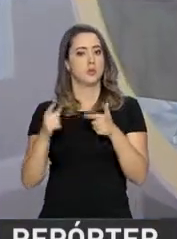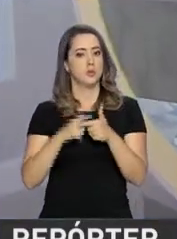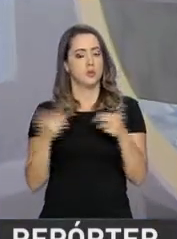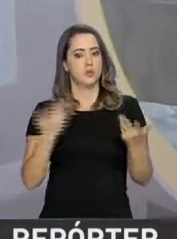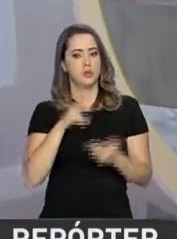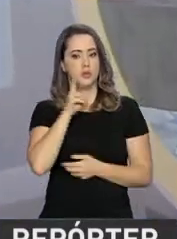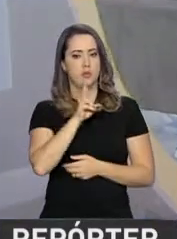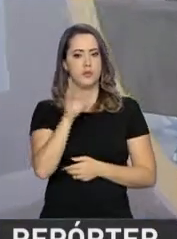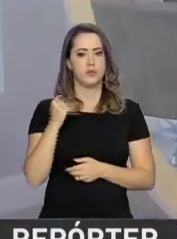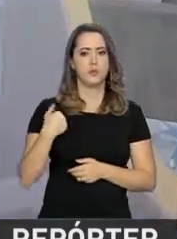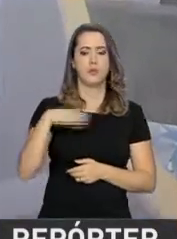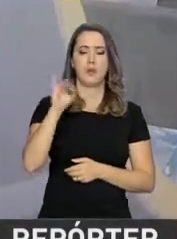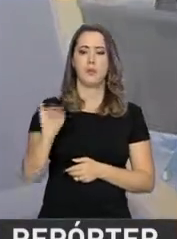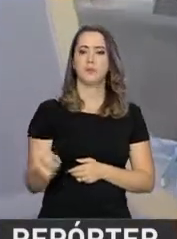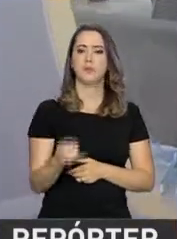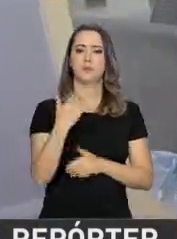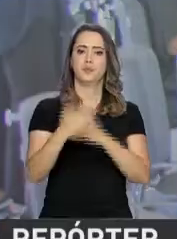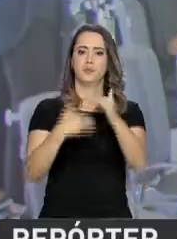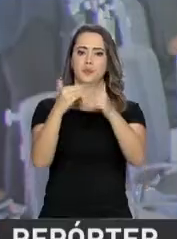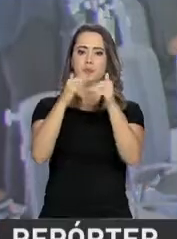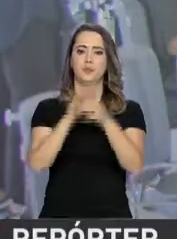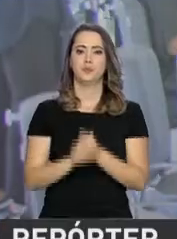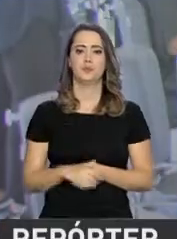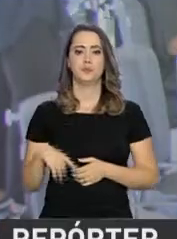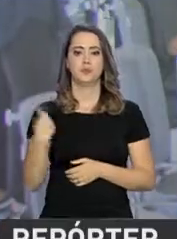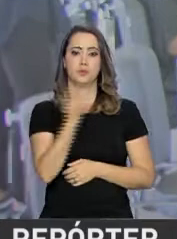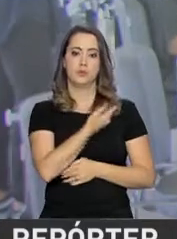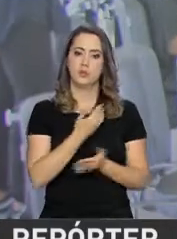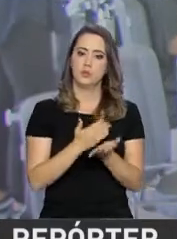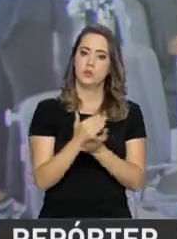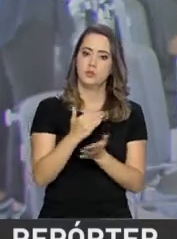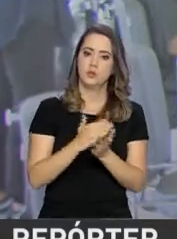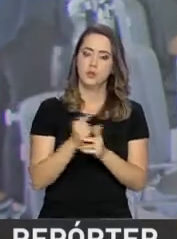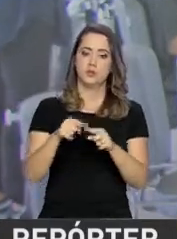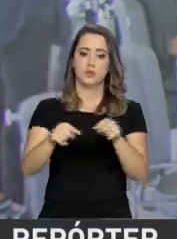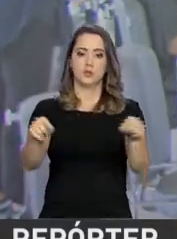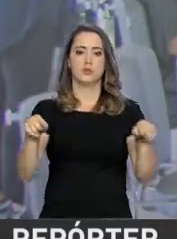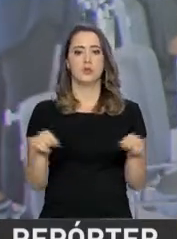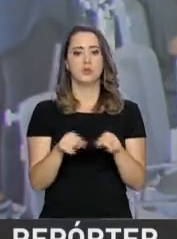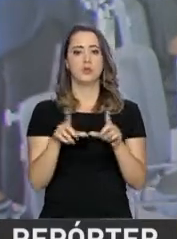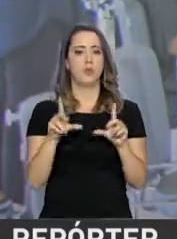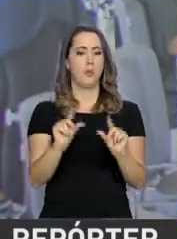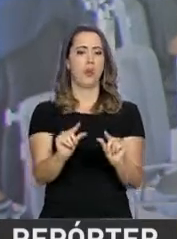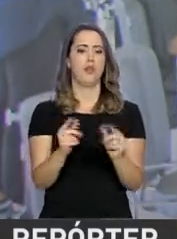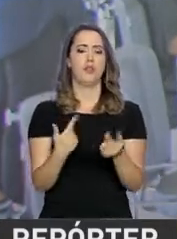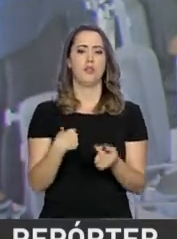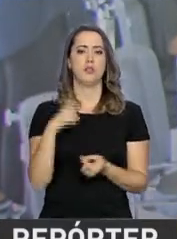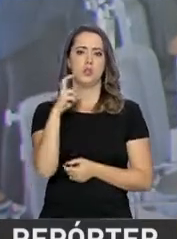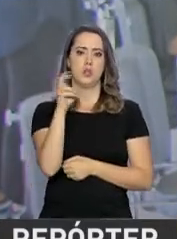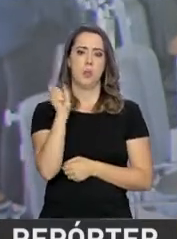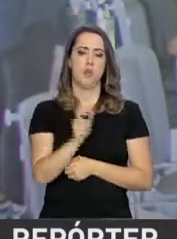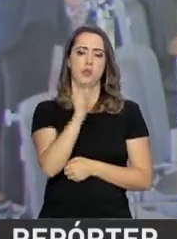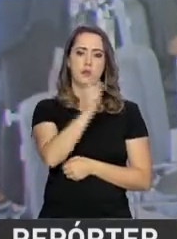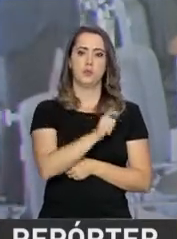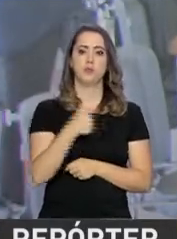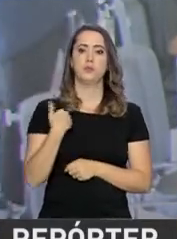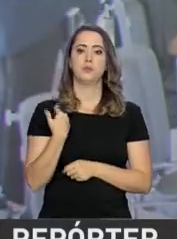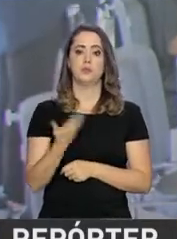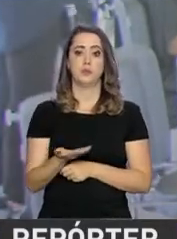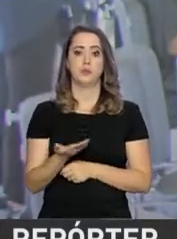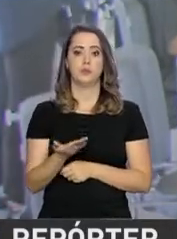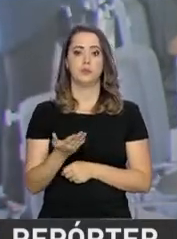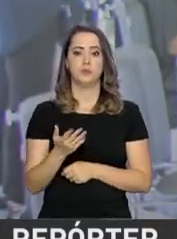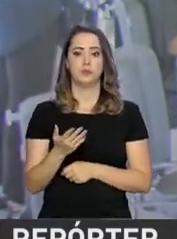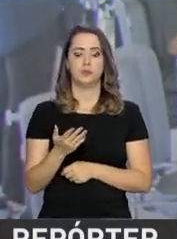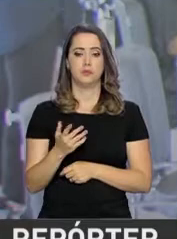ainda mais chances de crescer nós começamos um salão pequeno tinha cinco funcionários e